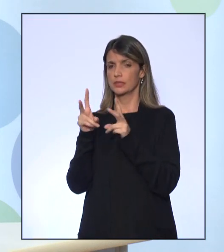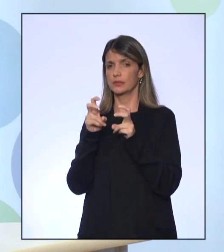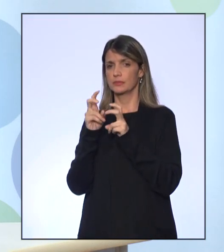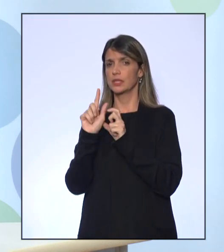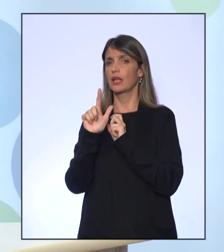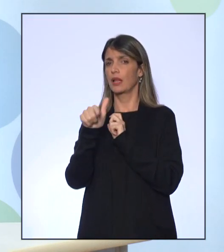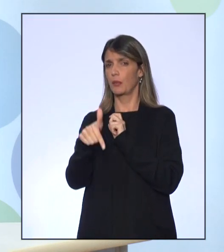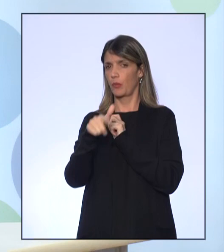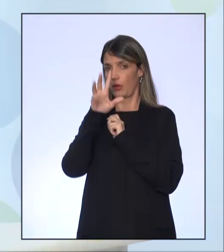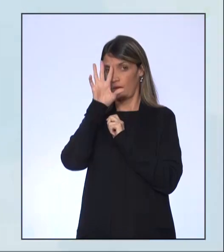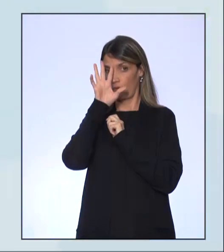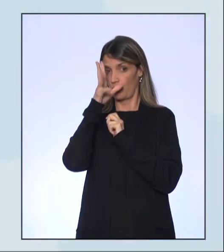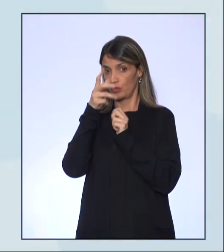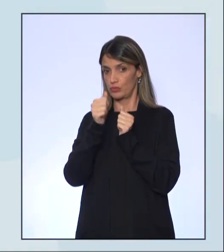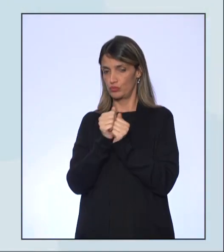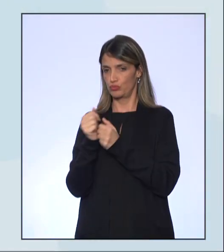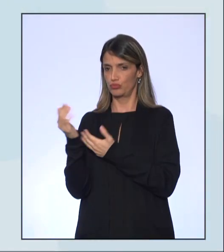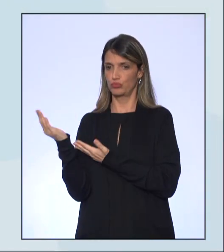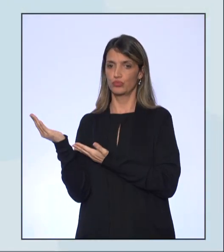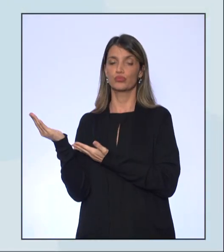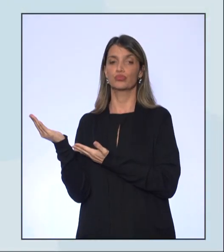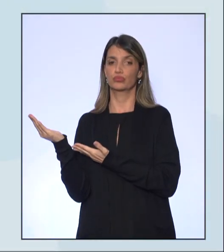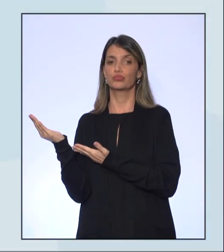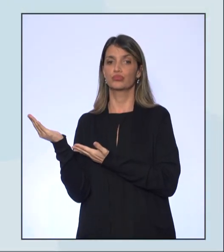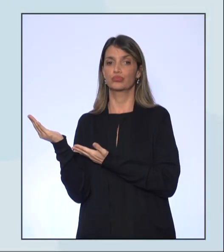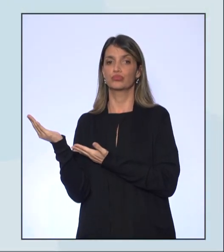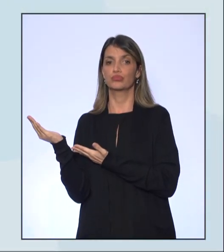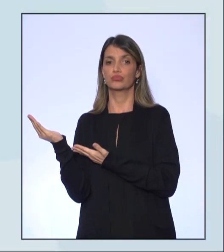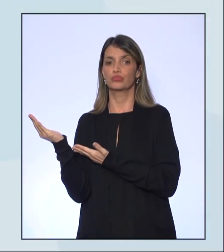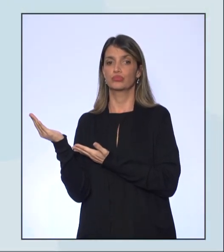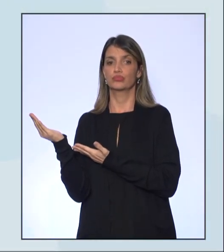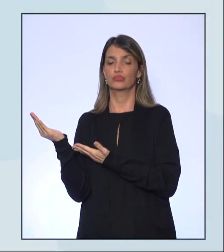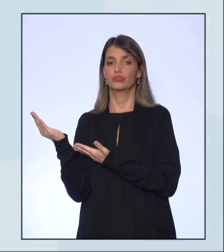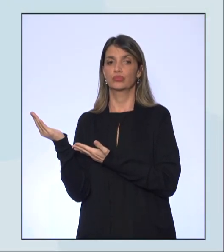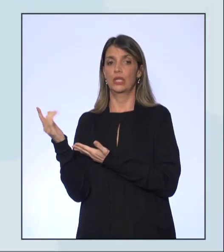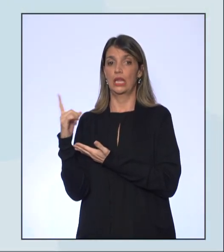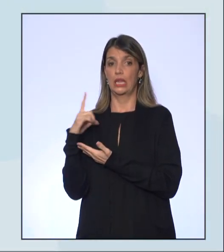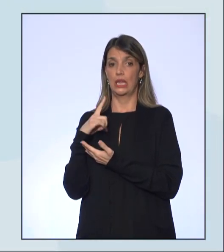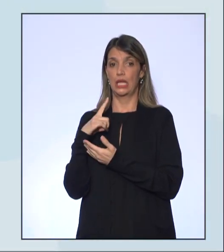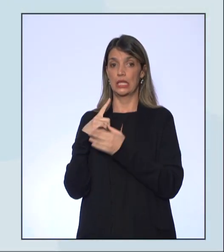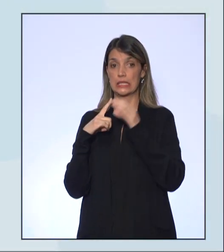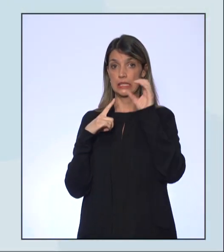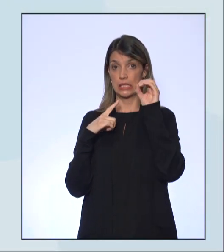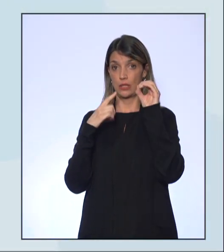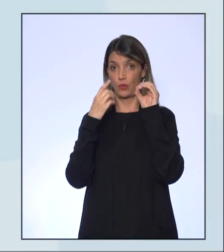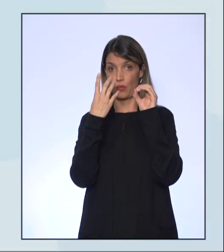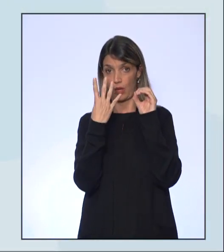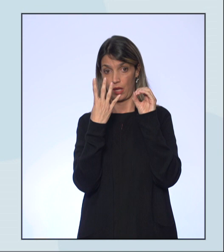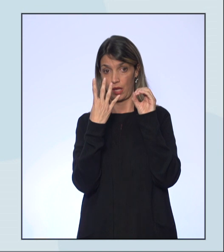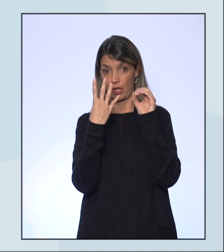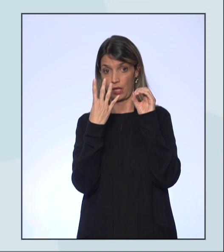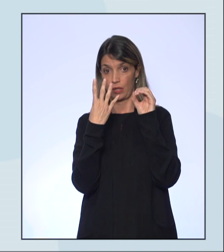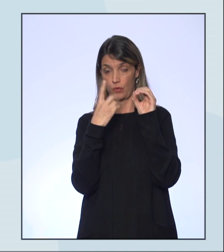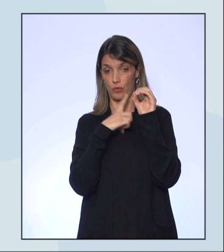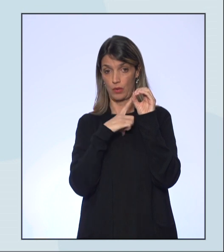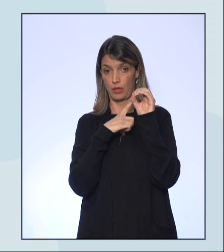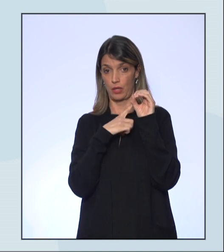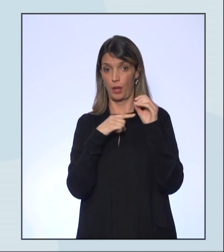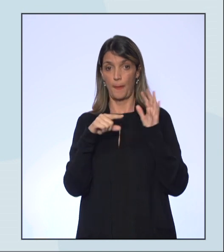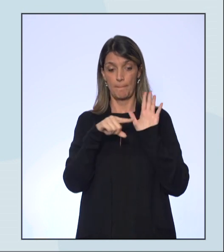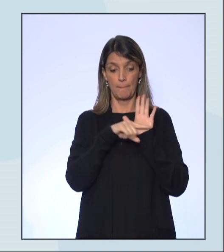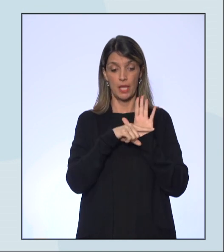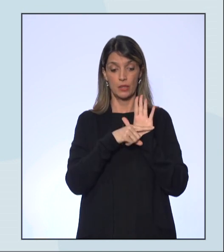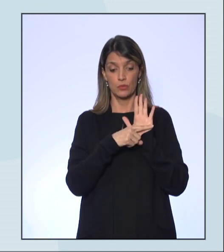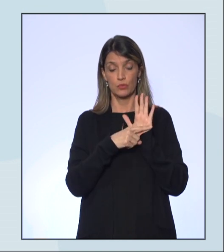poderem resolver comigo, né? Então, nessa matriz aí, nós temos os pontos 0 e 4, nós temos os pontos menos 6